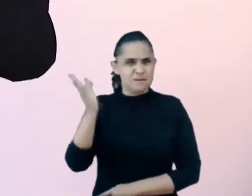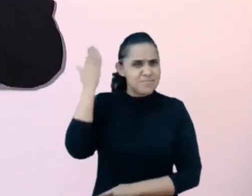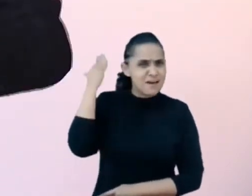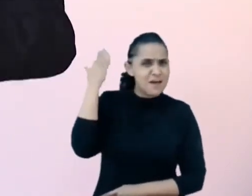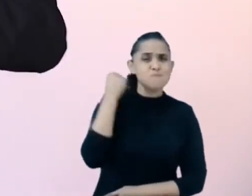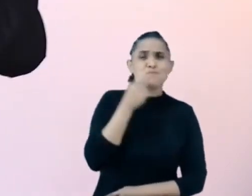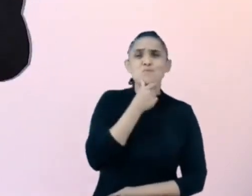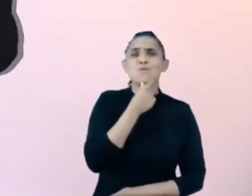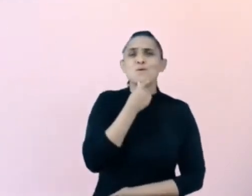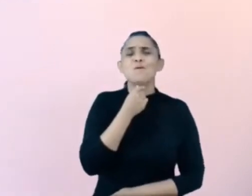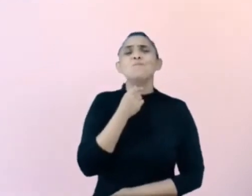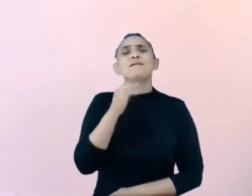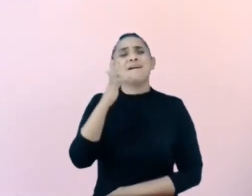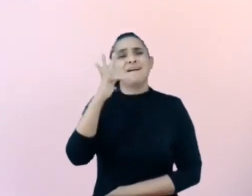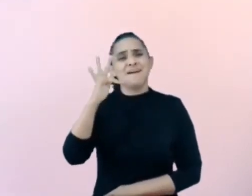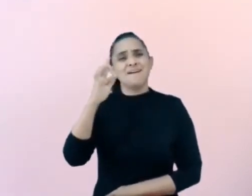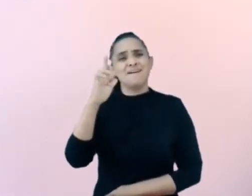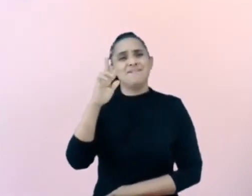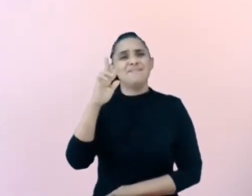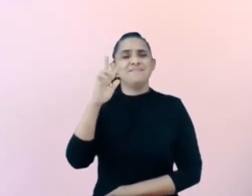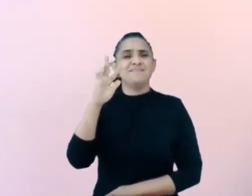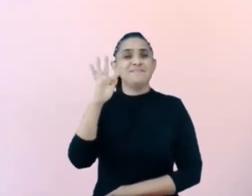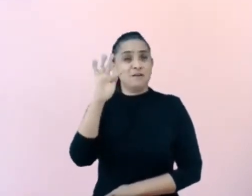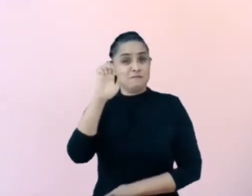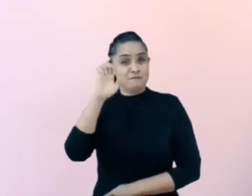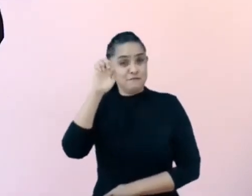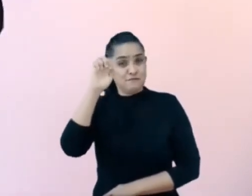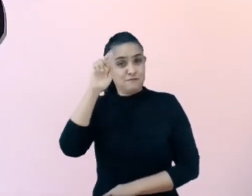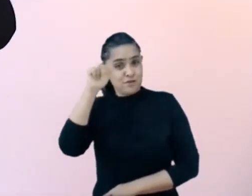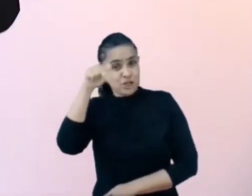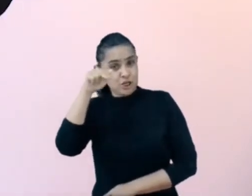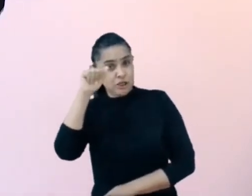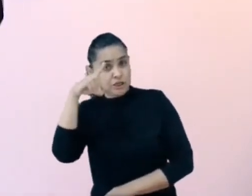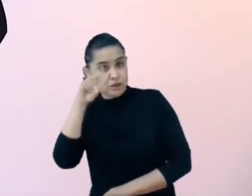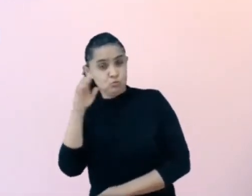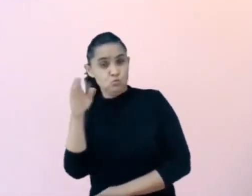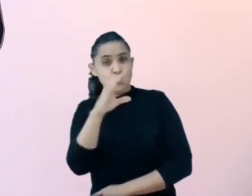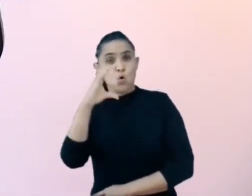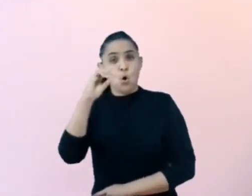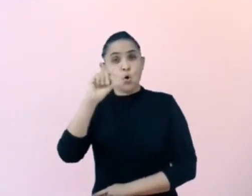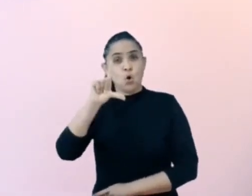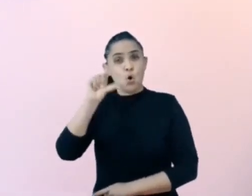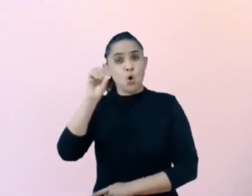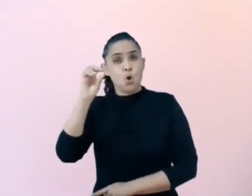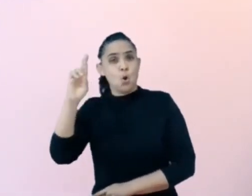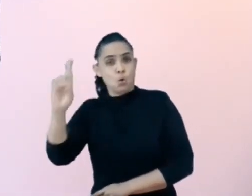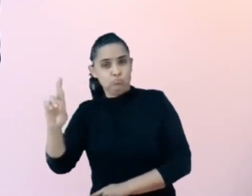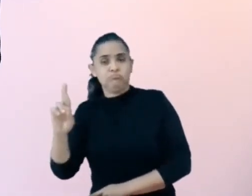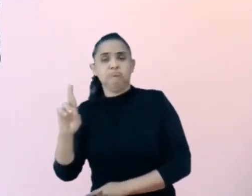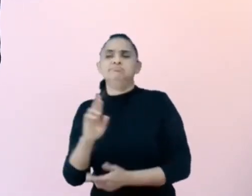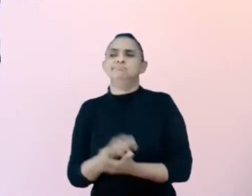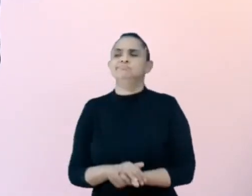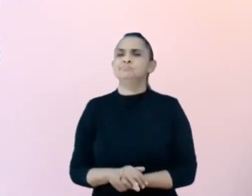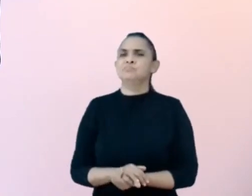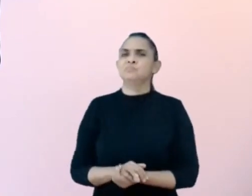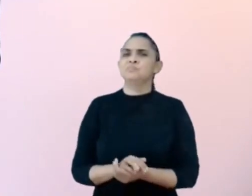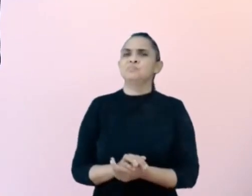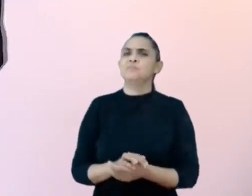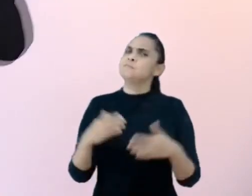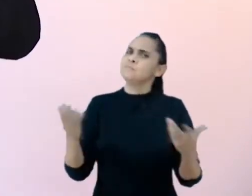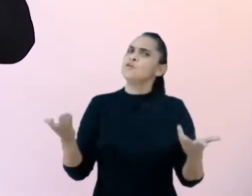Algumas pessoas tentaram demovê-lo de sua ideia. Falou, não, hoje eu tenho que levar uma mensagem ao nosso